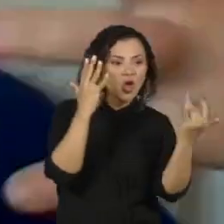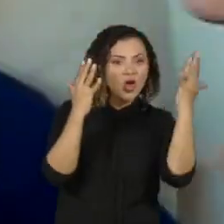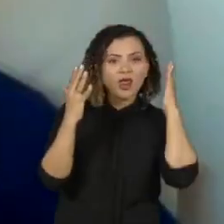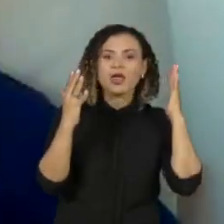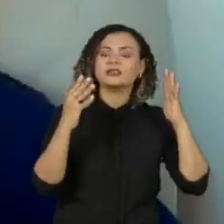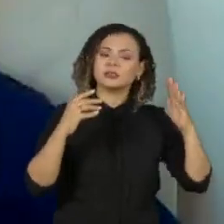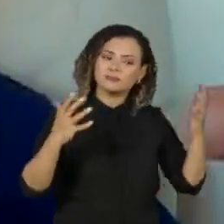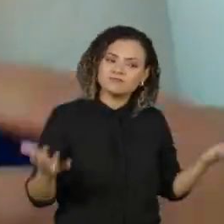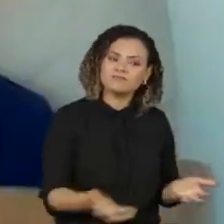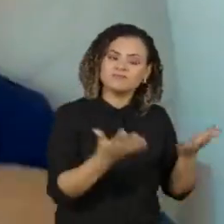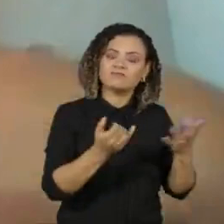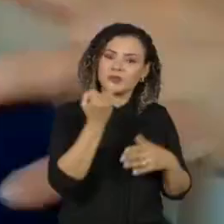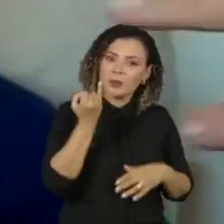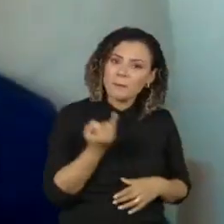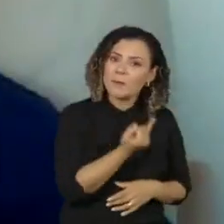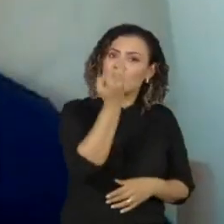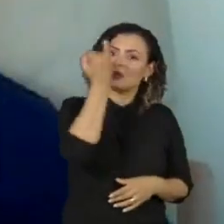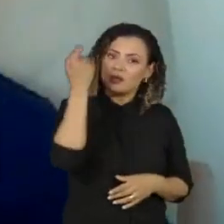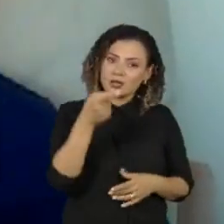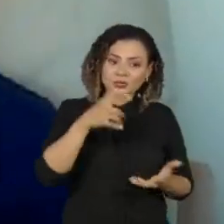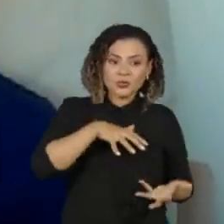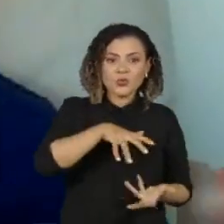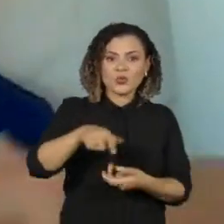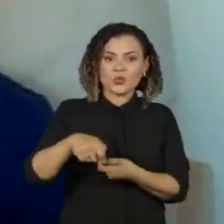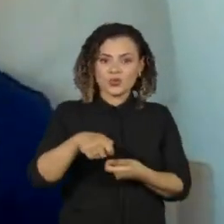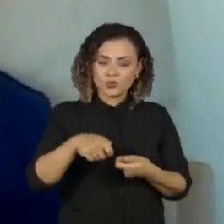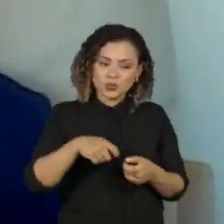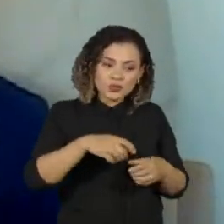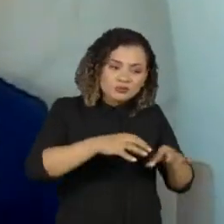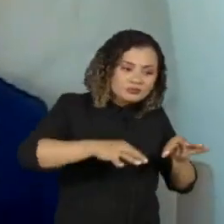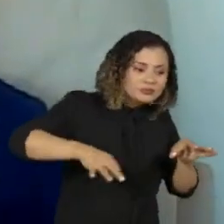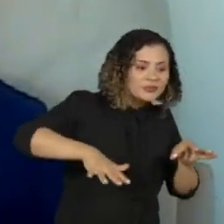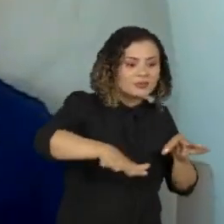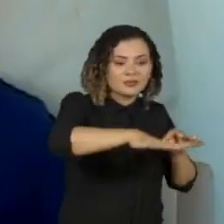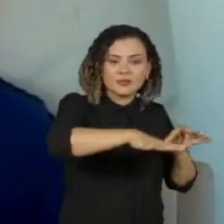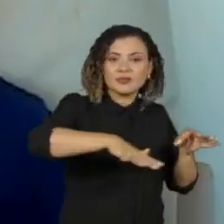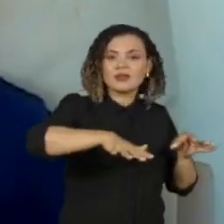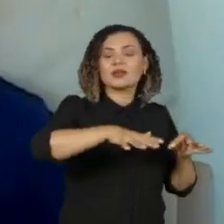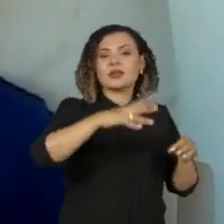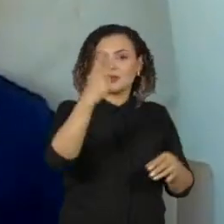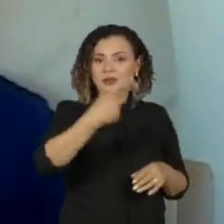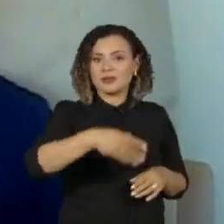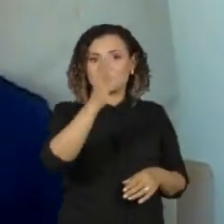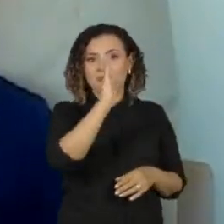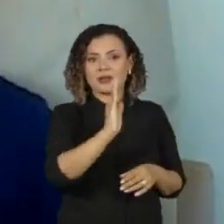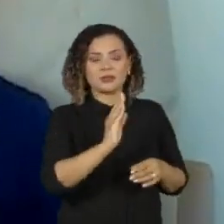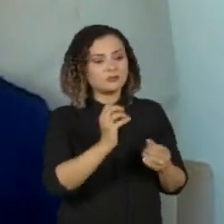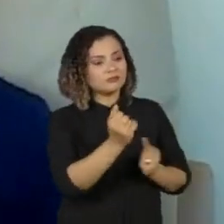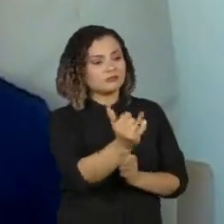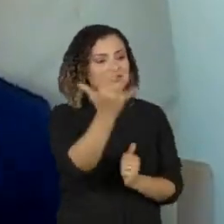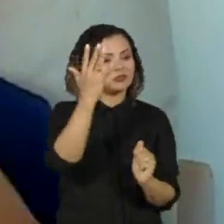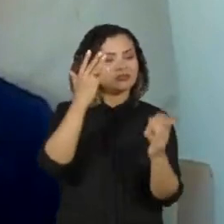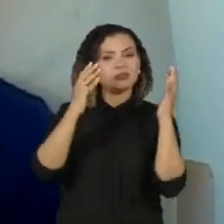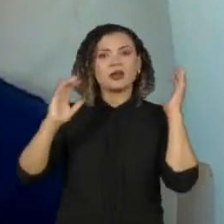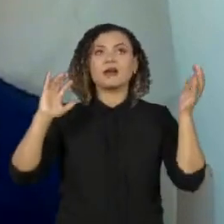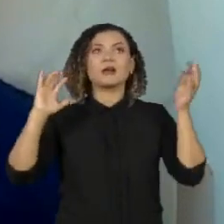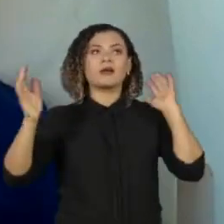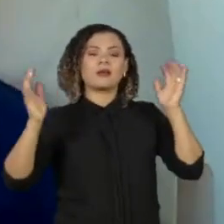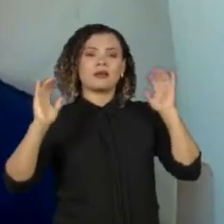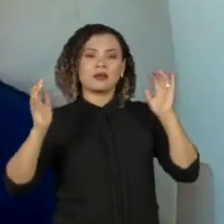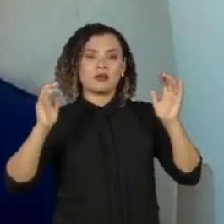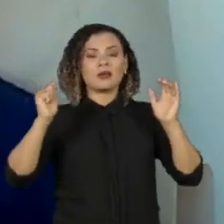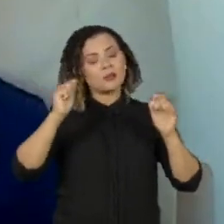tropical contínua, né, esse grande bloco de floresta que a gente tem no nosso território, tem para a regulação climática de